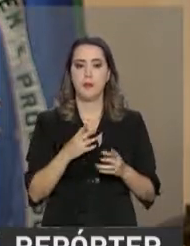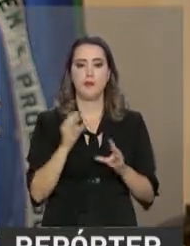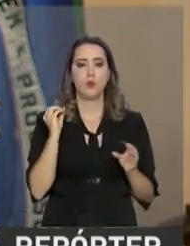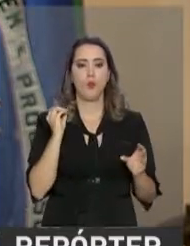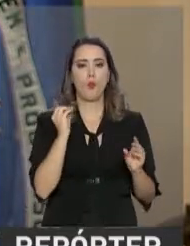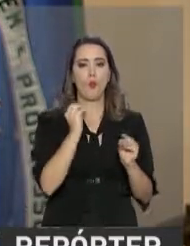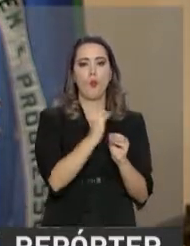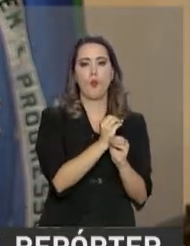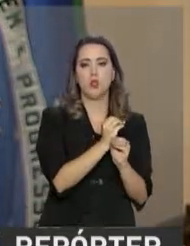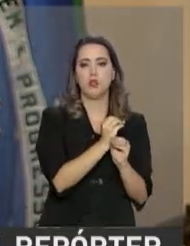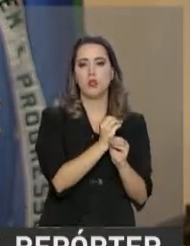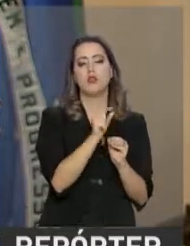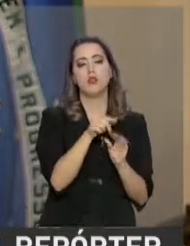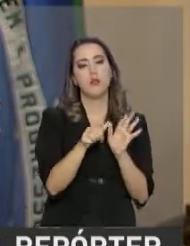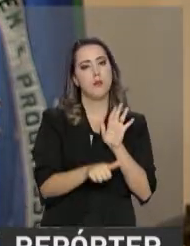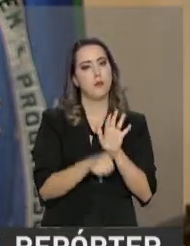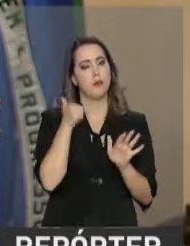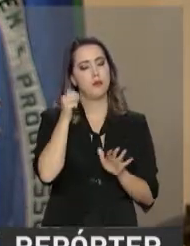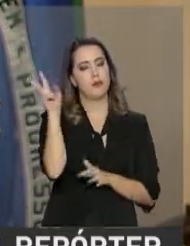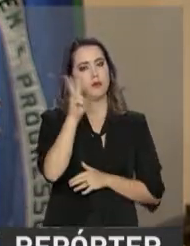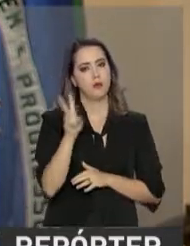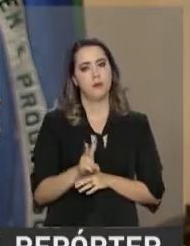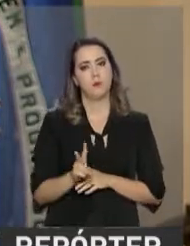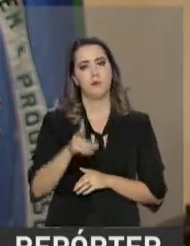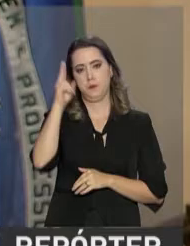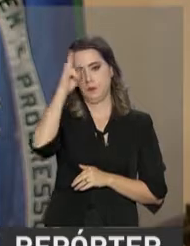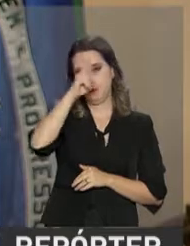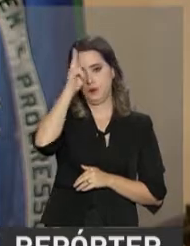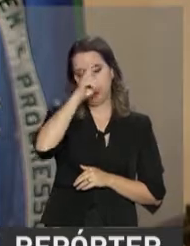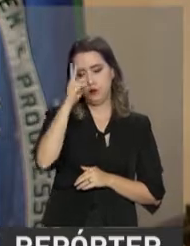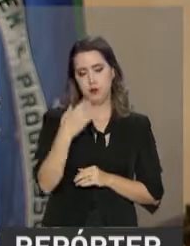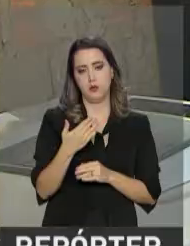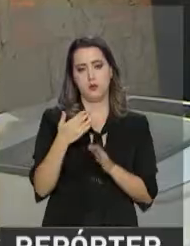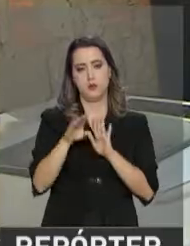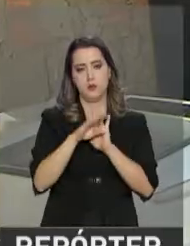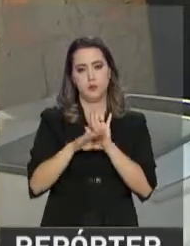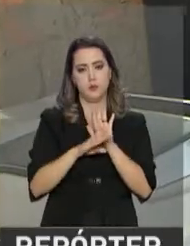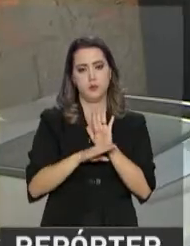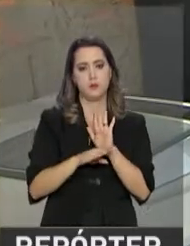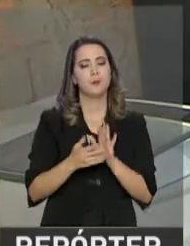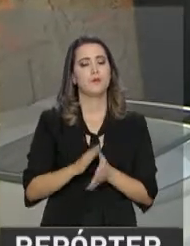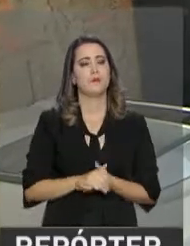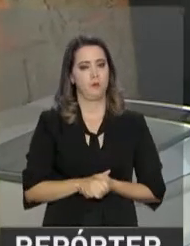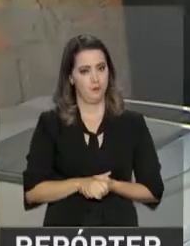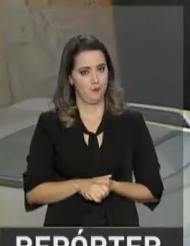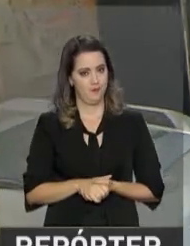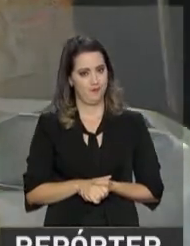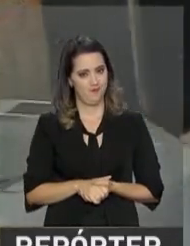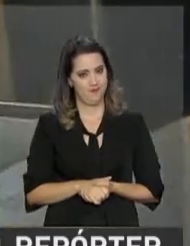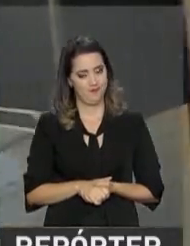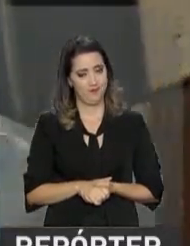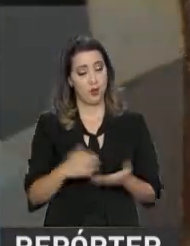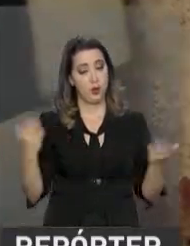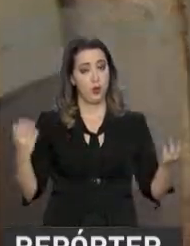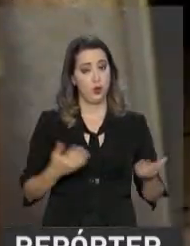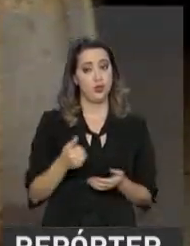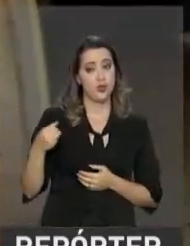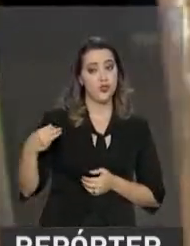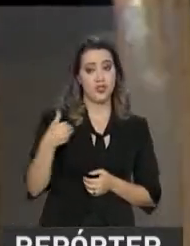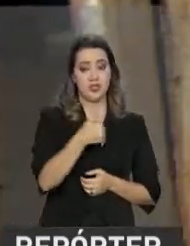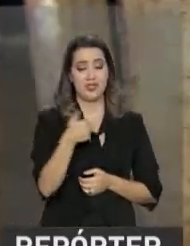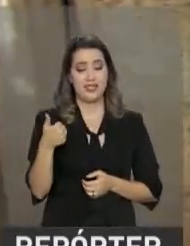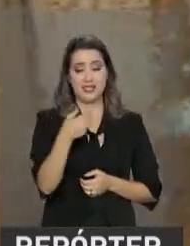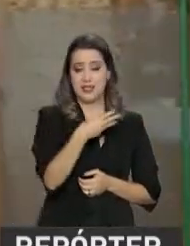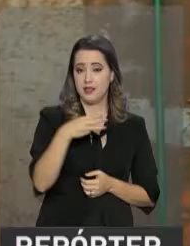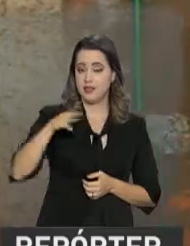gerada pela primeira vez na história do programa a no ano passado hoje são cerca de 13 milhões e 700 mil famílias